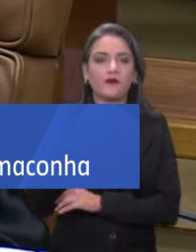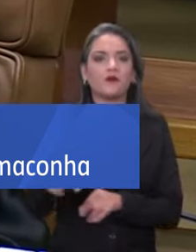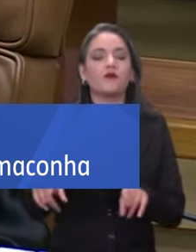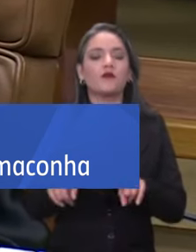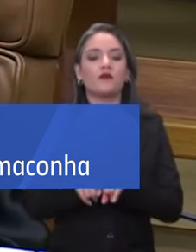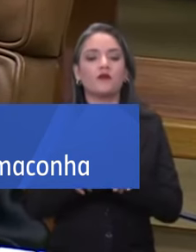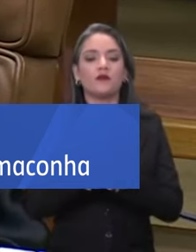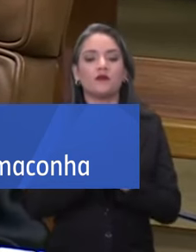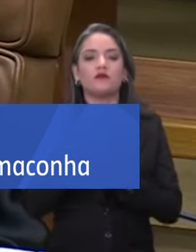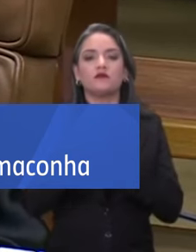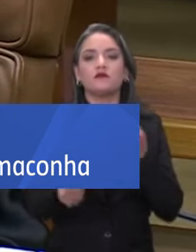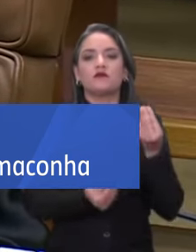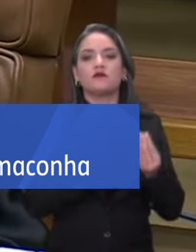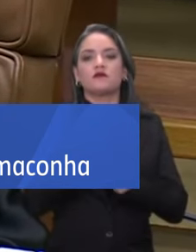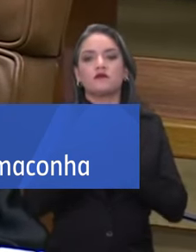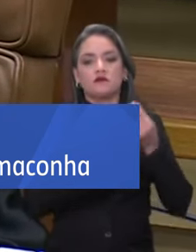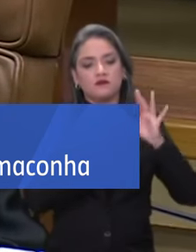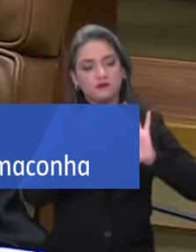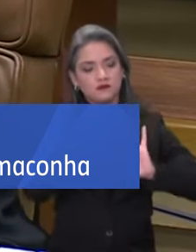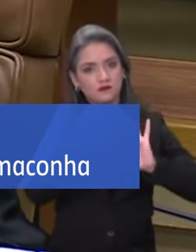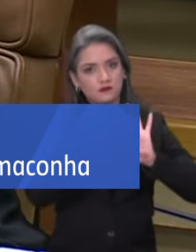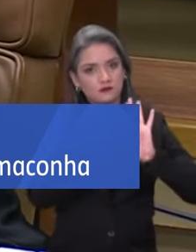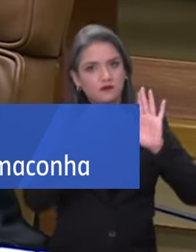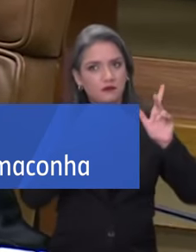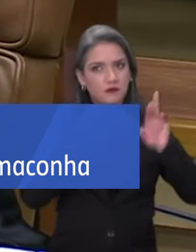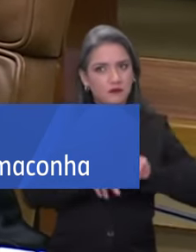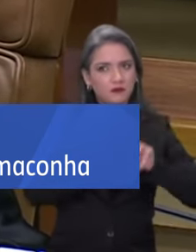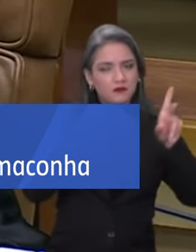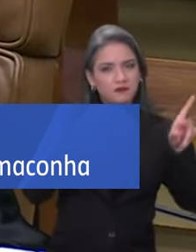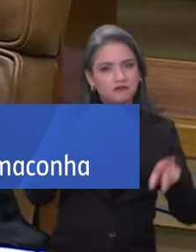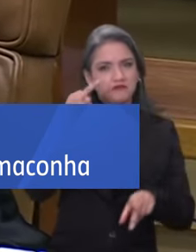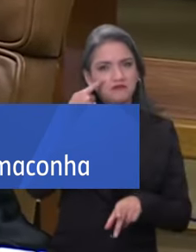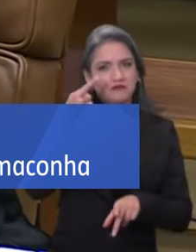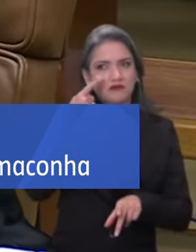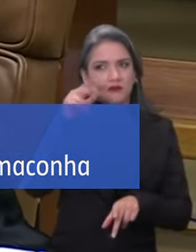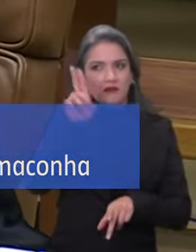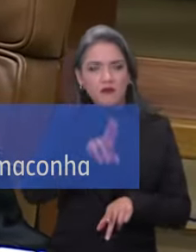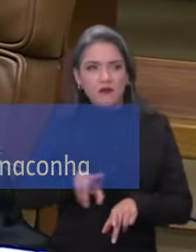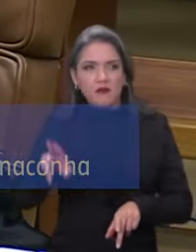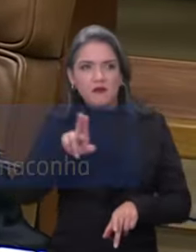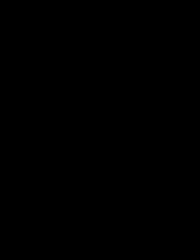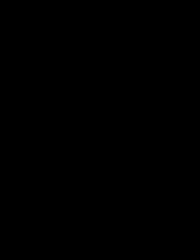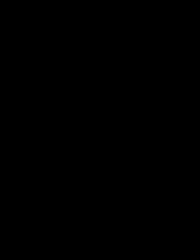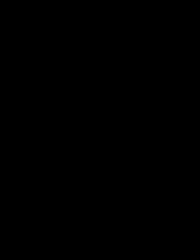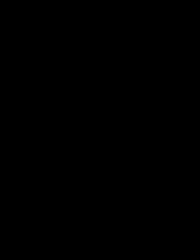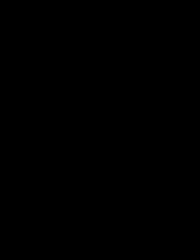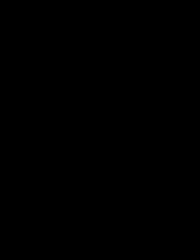subjetividade dos critérios previstos para diferenciar usuários e traficantes.